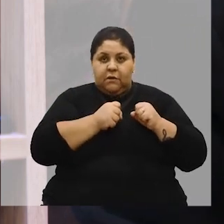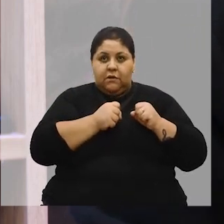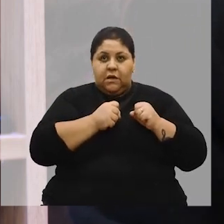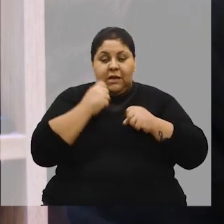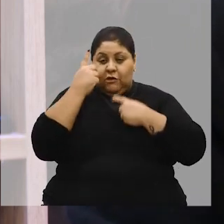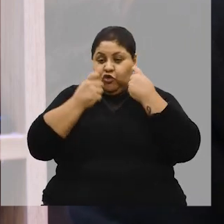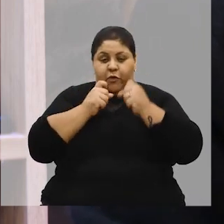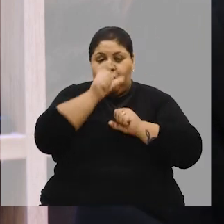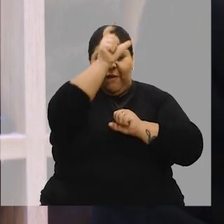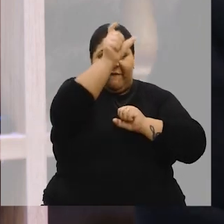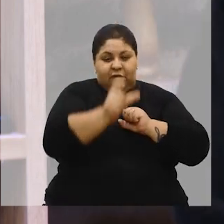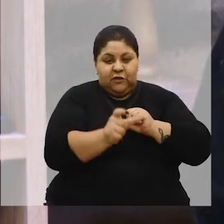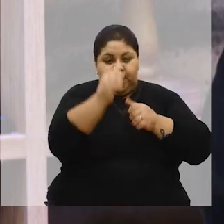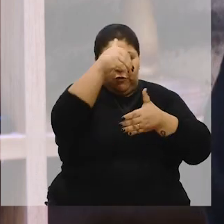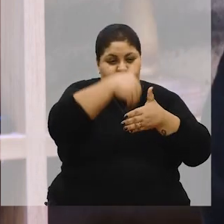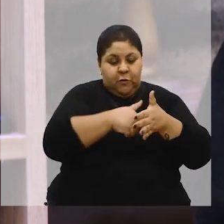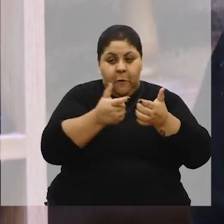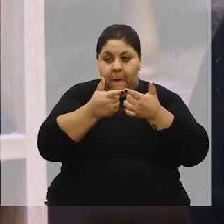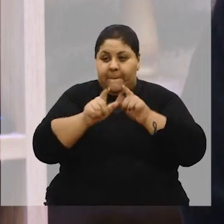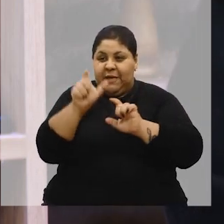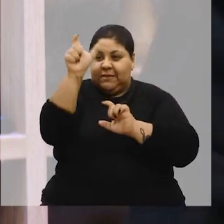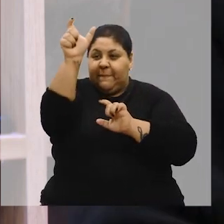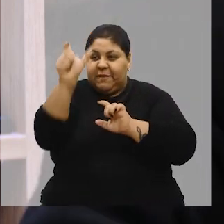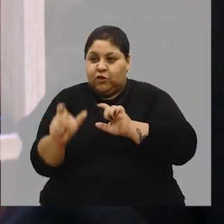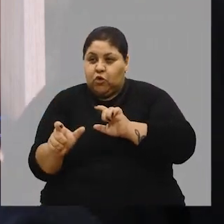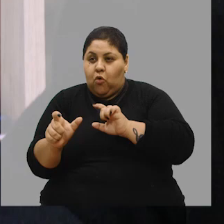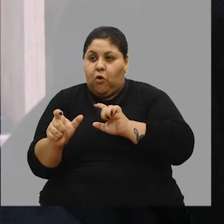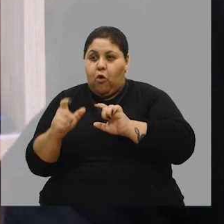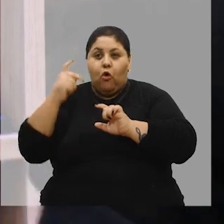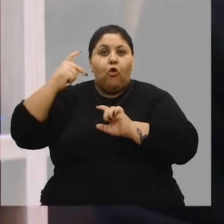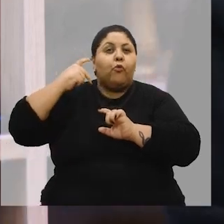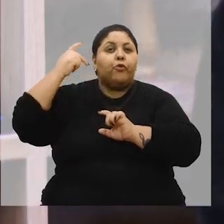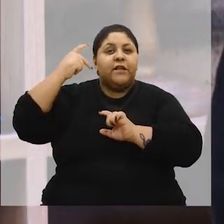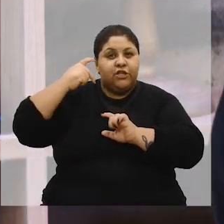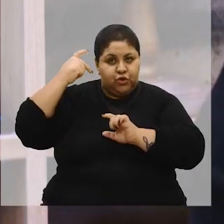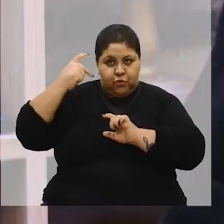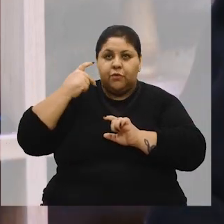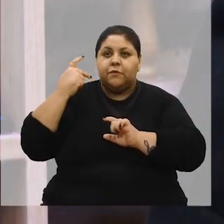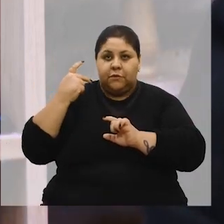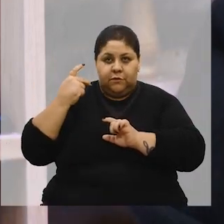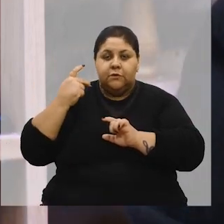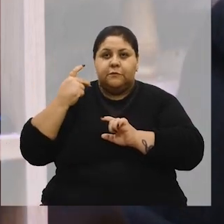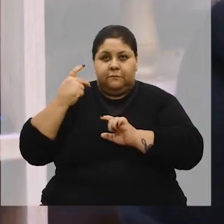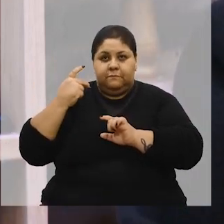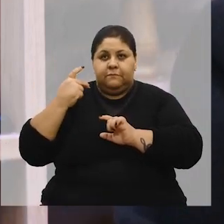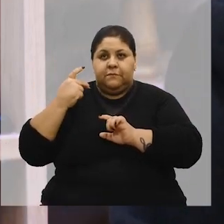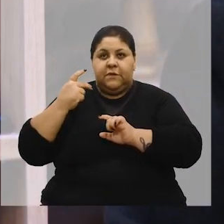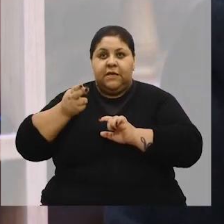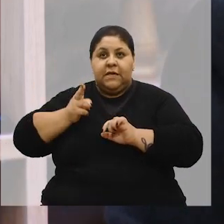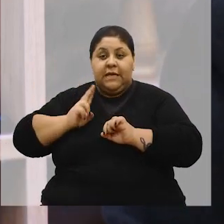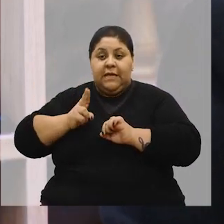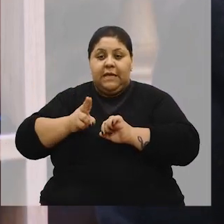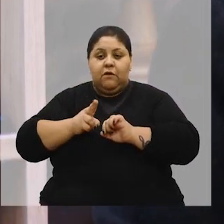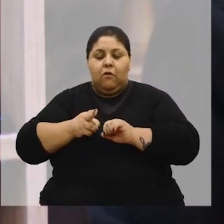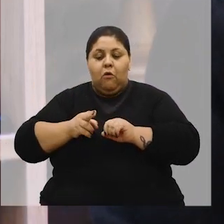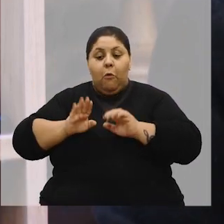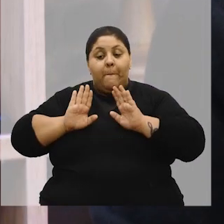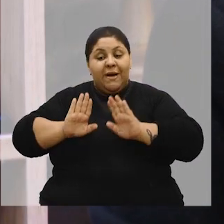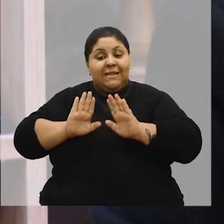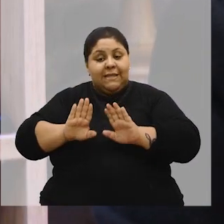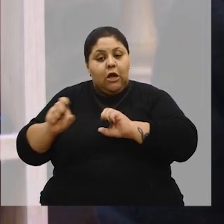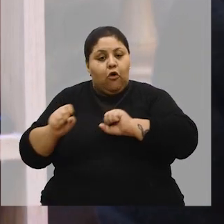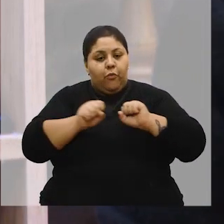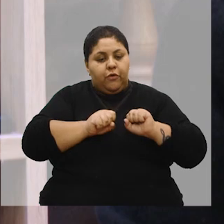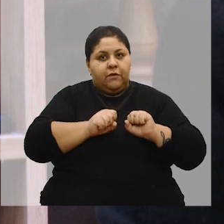com o eleitor, se preocupava com o eleito. Então, se cerceava o direito ao voto para manter uma certa estabilidade de poder. E